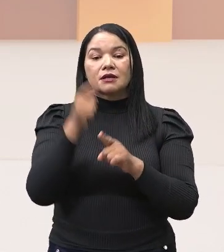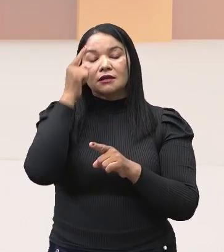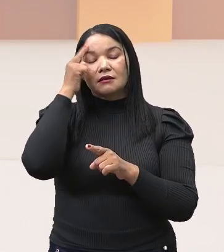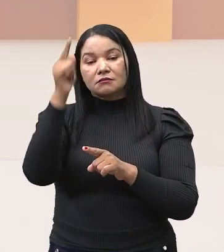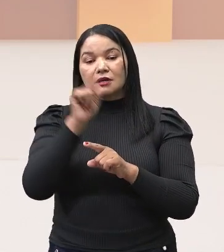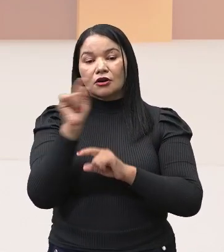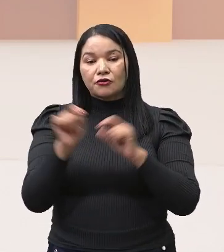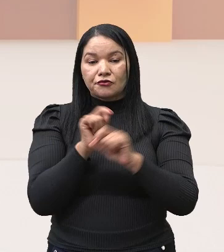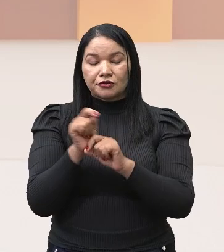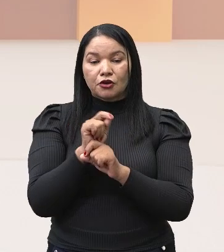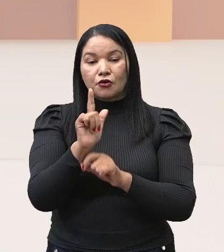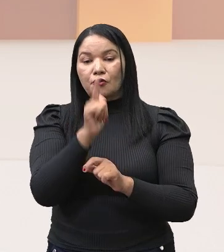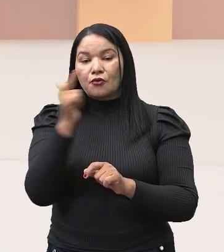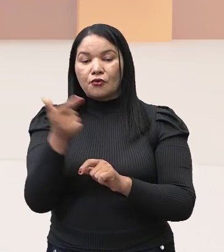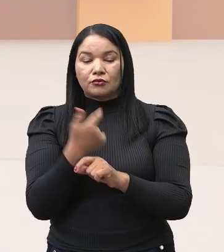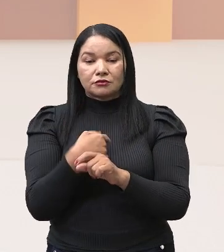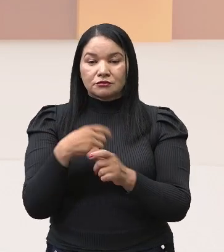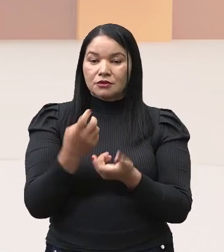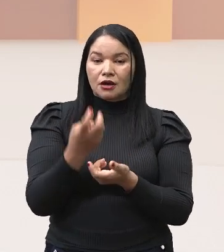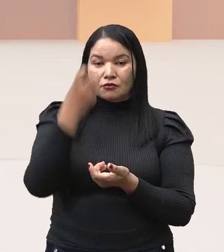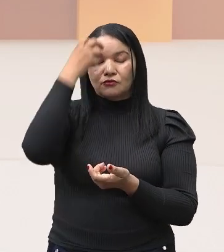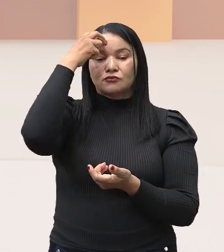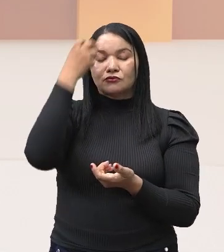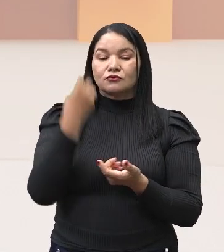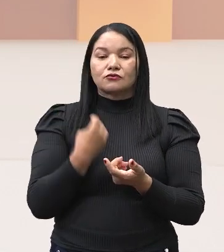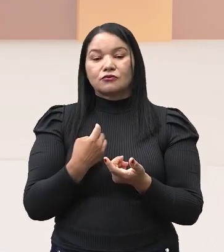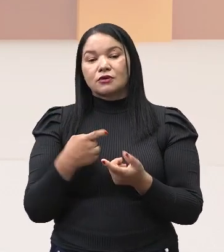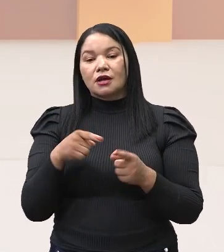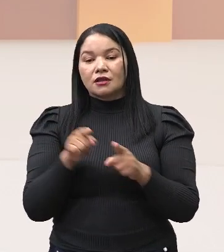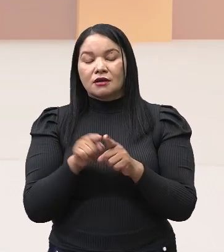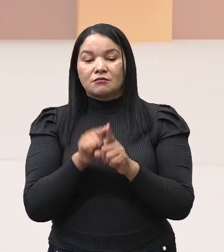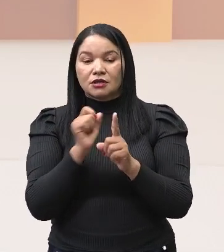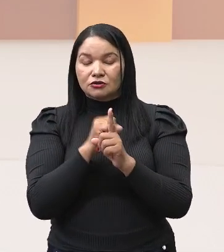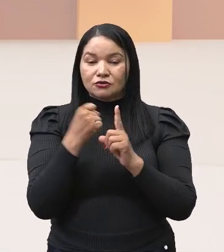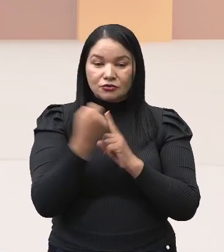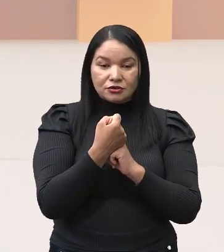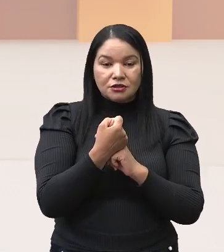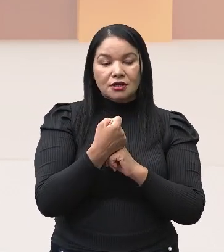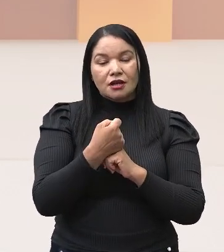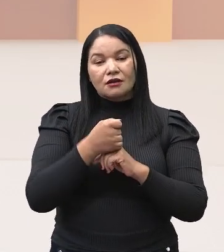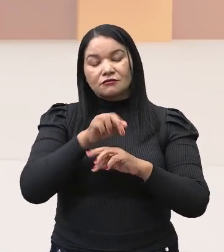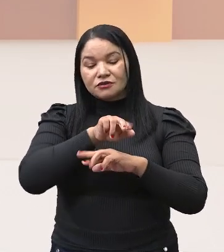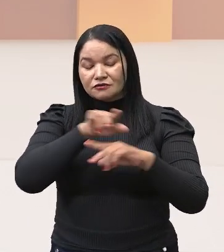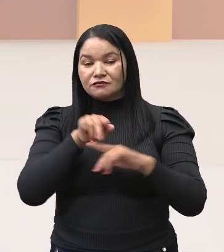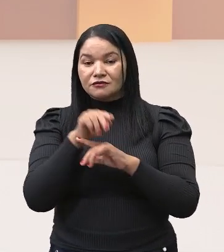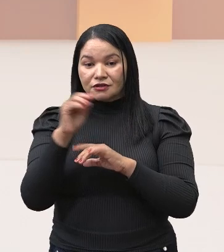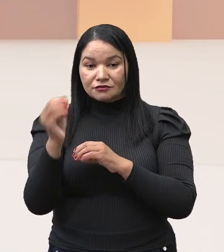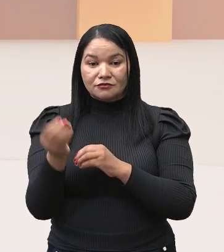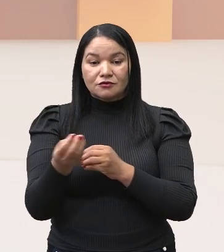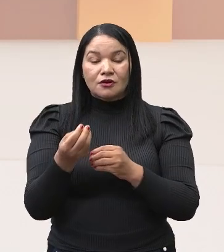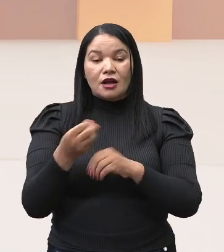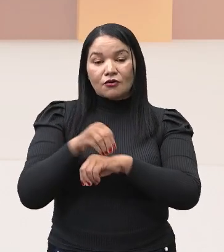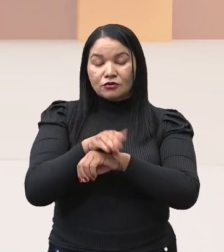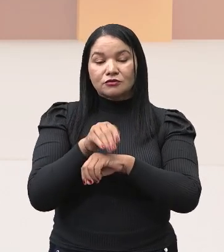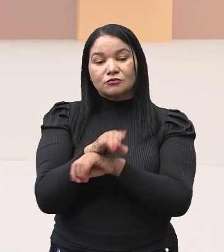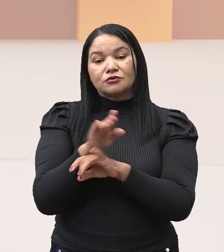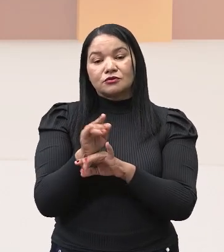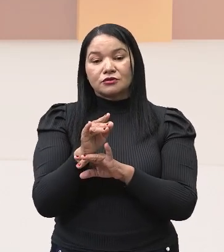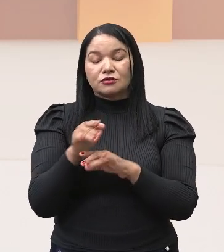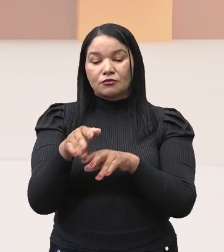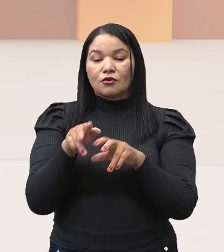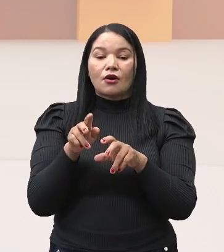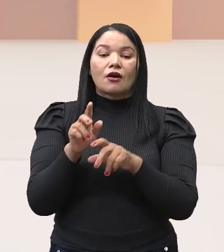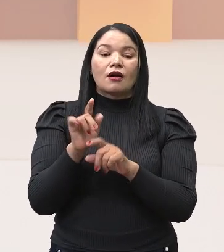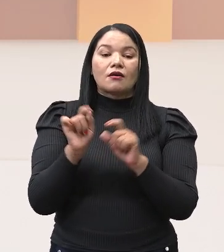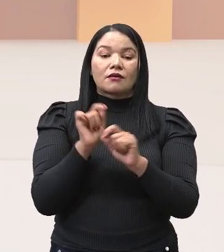as questões da cultura, as questões sociais que são trazidas por essa população. Por que é